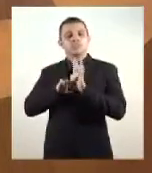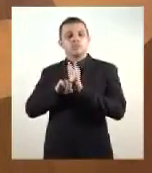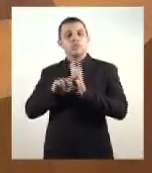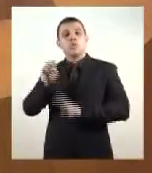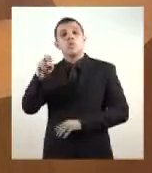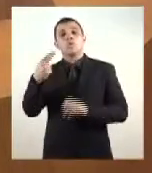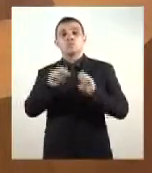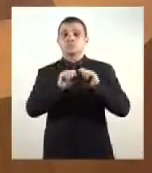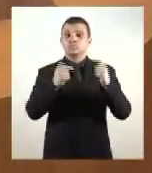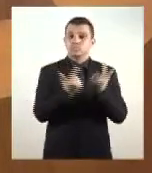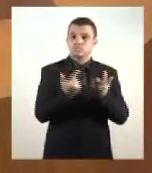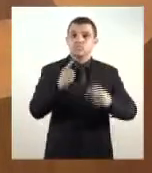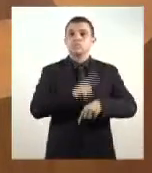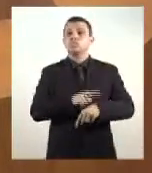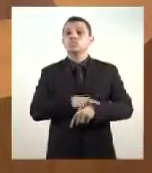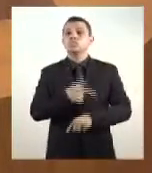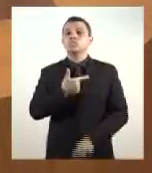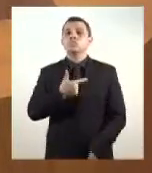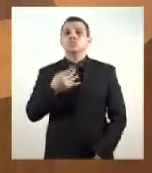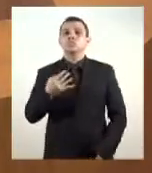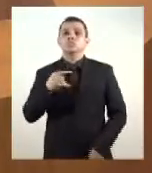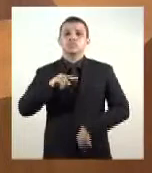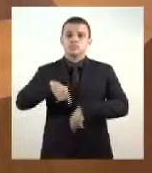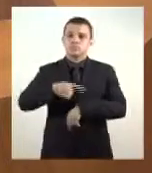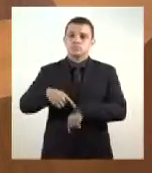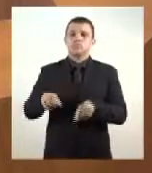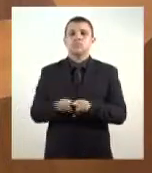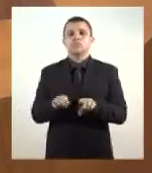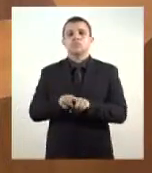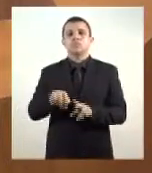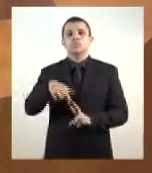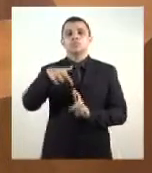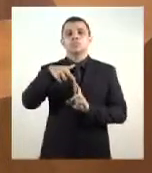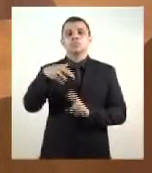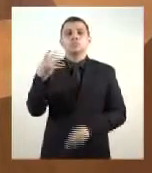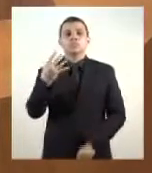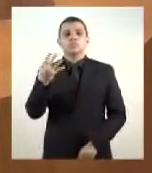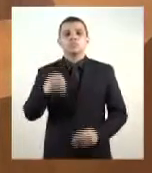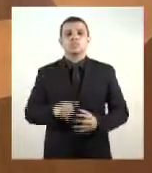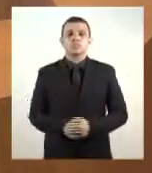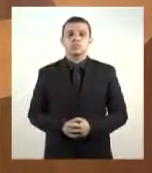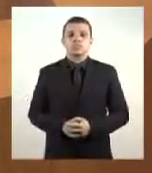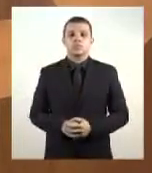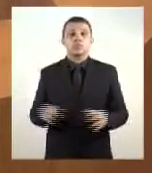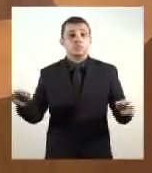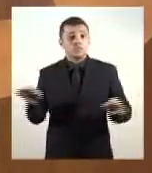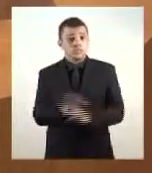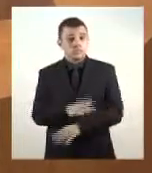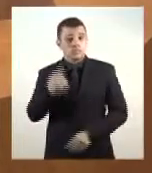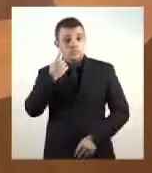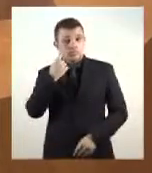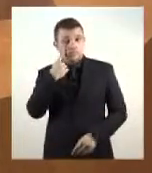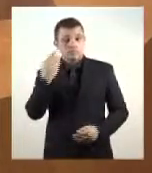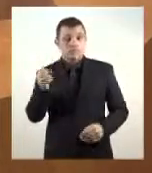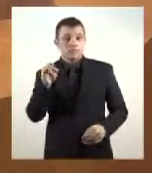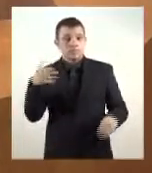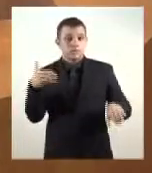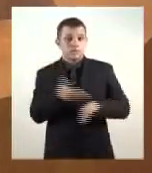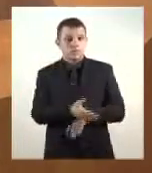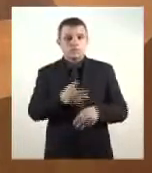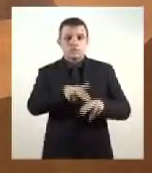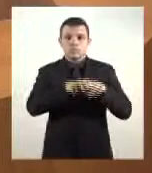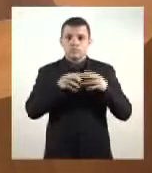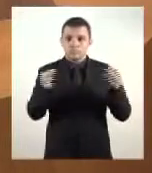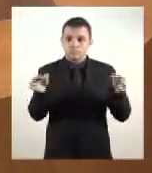prazo de 24 horas. E, parágrafo 4º, cessados os motivos da intervenção, as autoridades afastadas